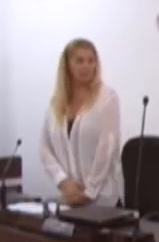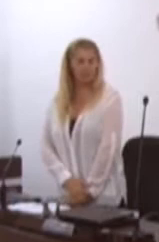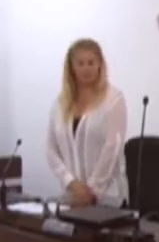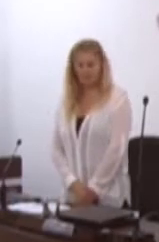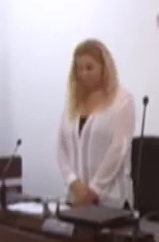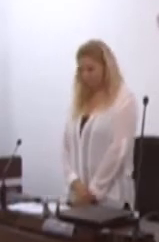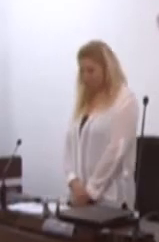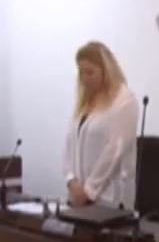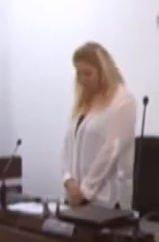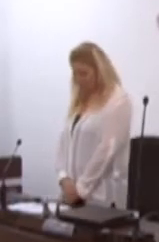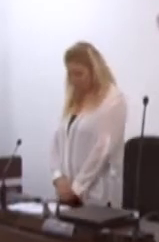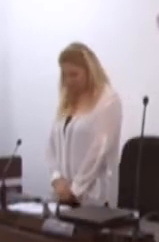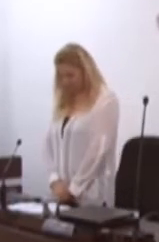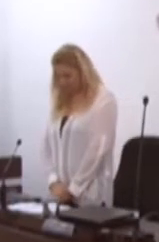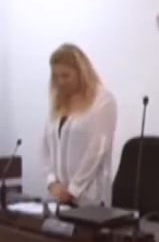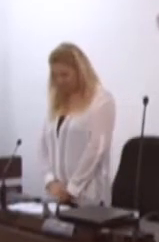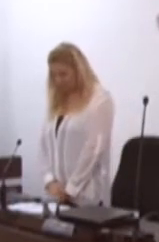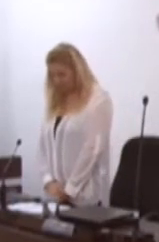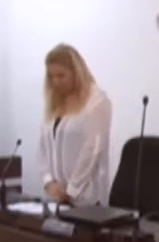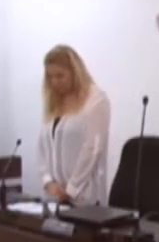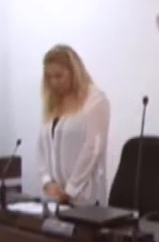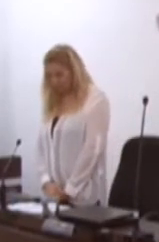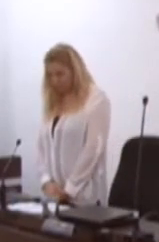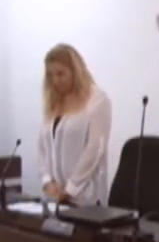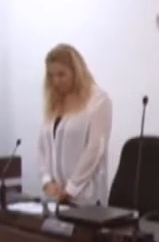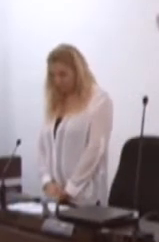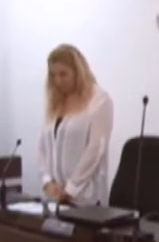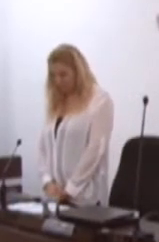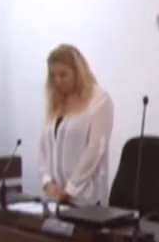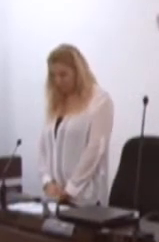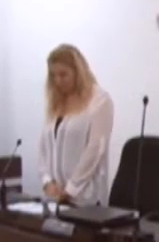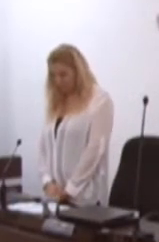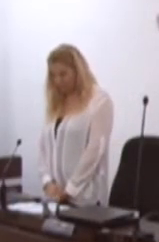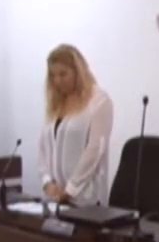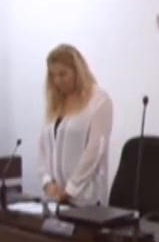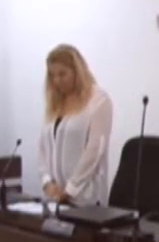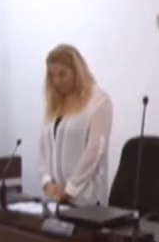mês, ouviremos a execução do hino nacional.